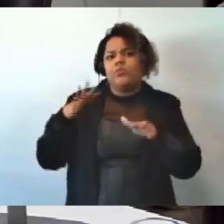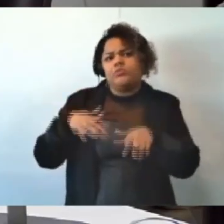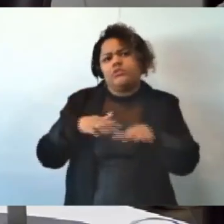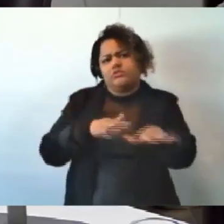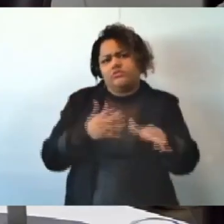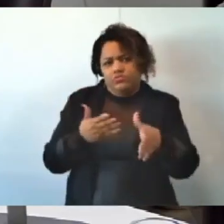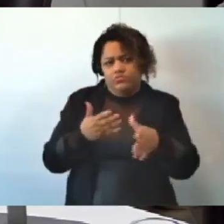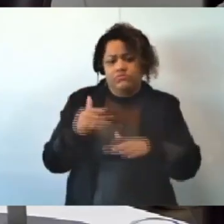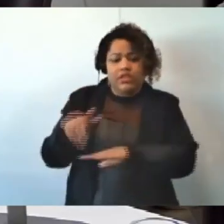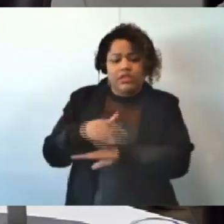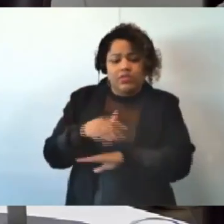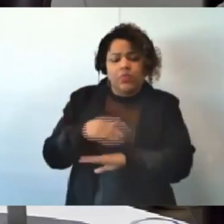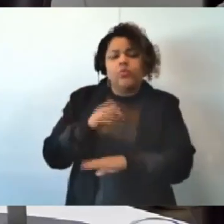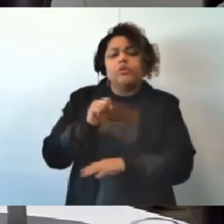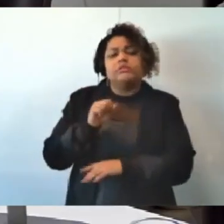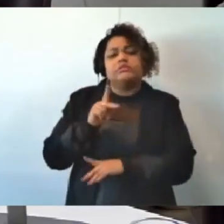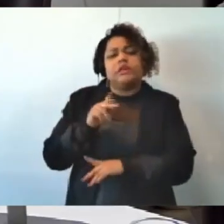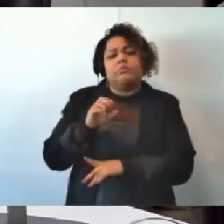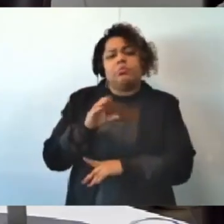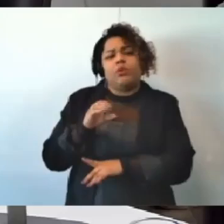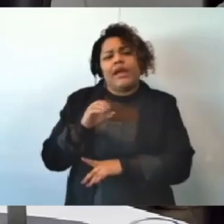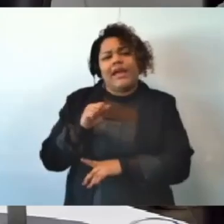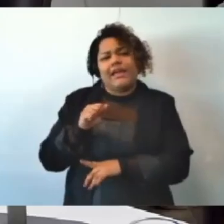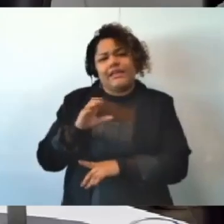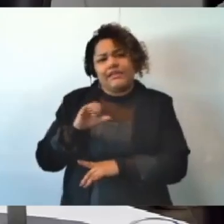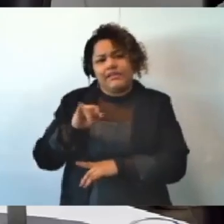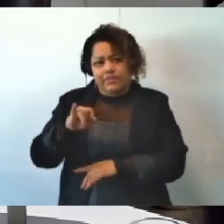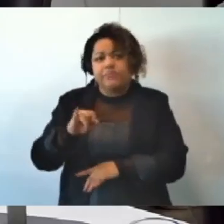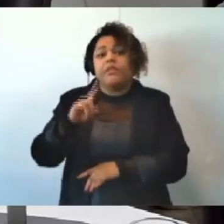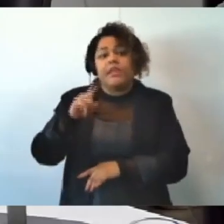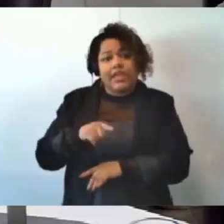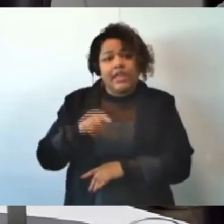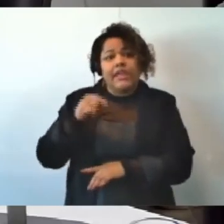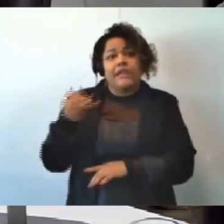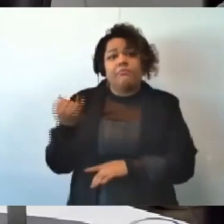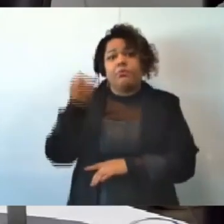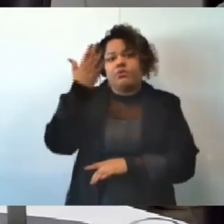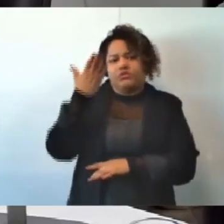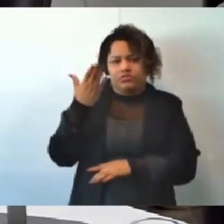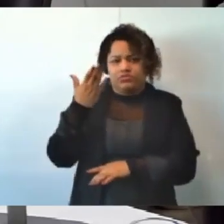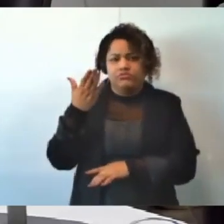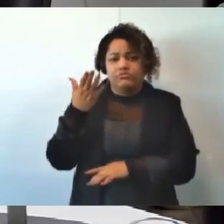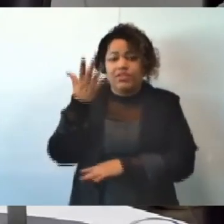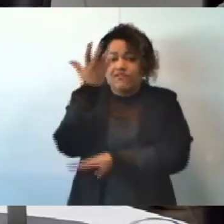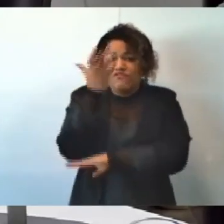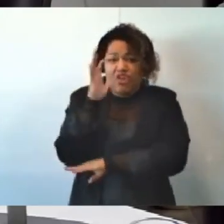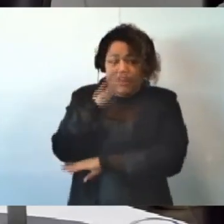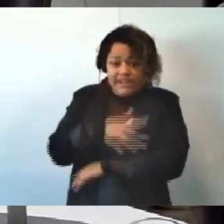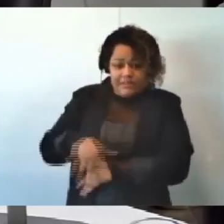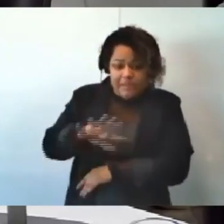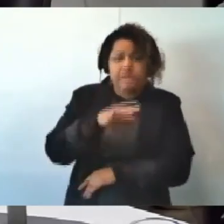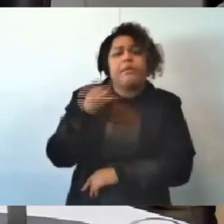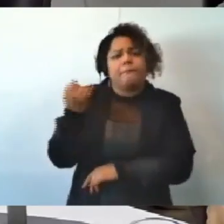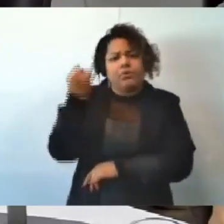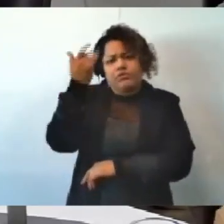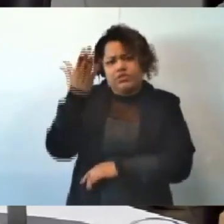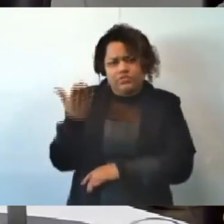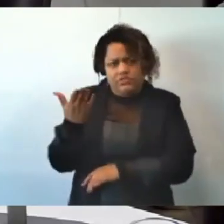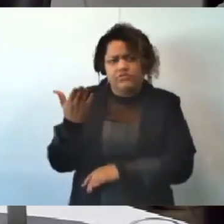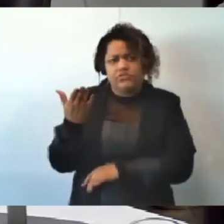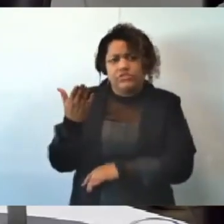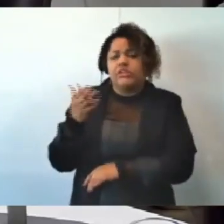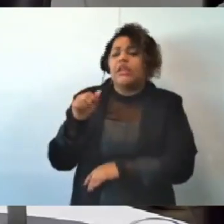bairro importante de fluxo. Cristiano Machado, Antônio Carlos, Silviano Brandão, Contorno.